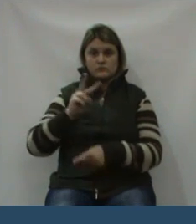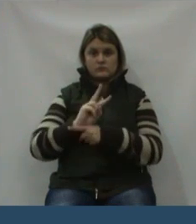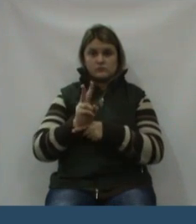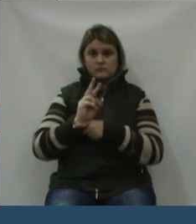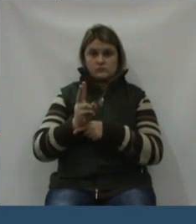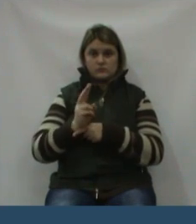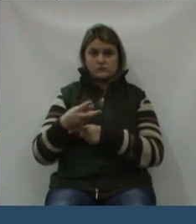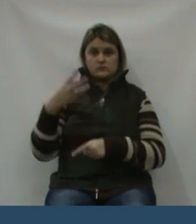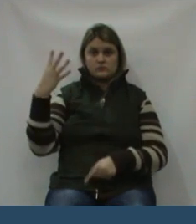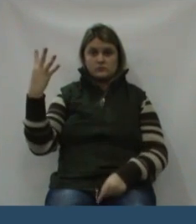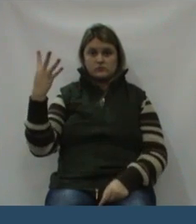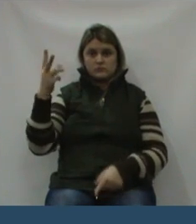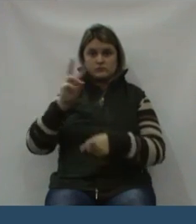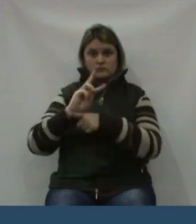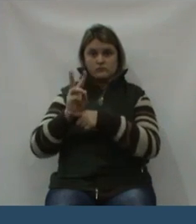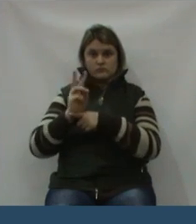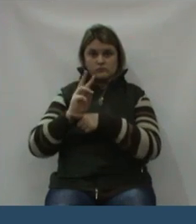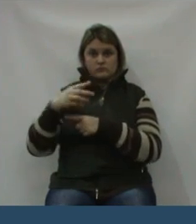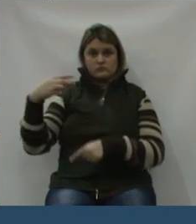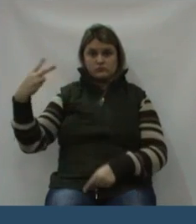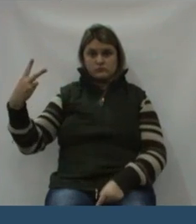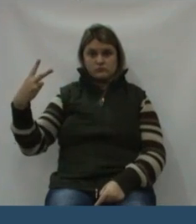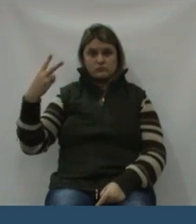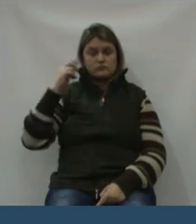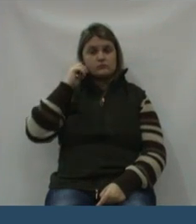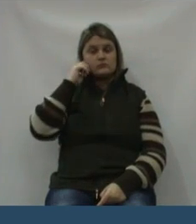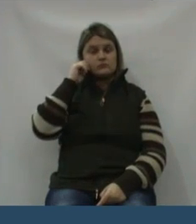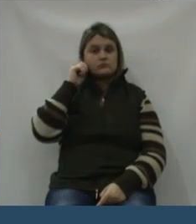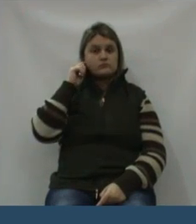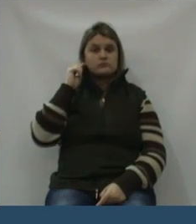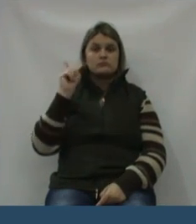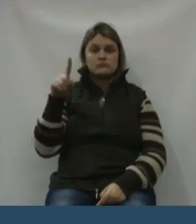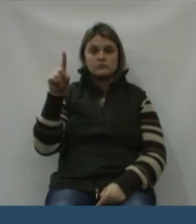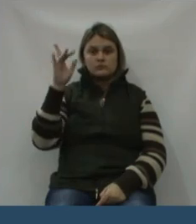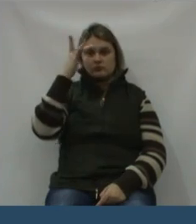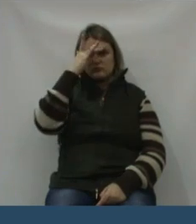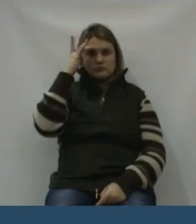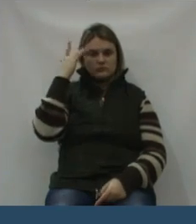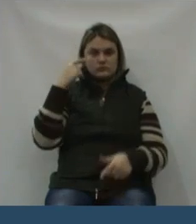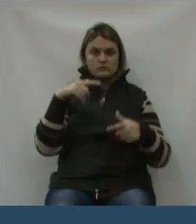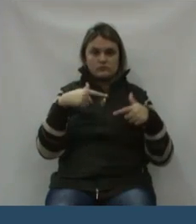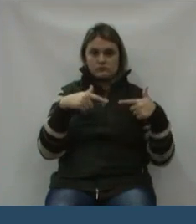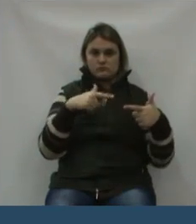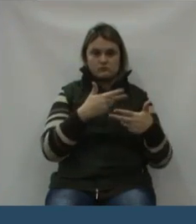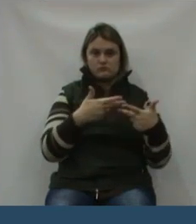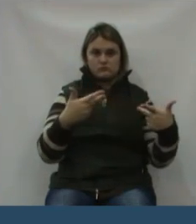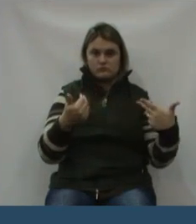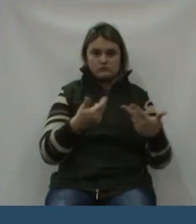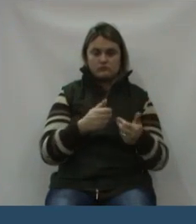supervisores e 4 supervisores 2, que são aqueles de manutenção.